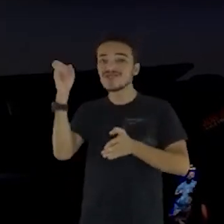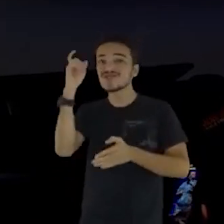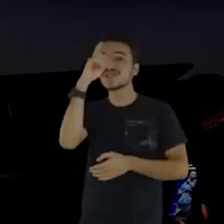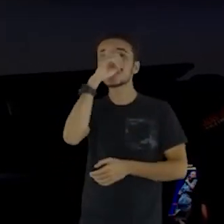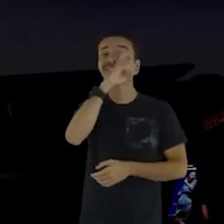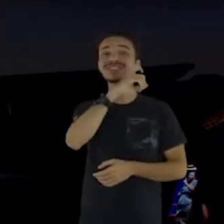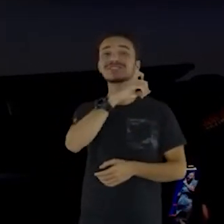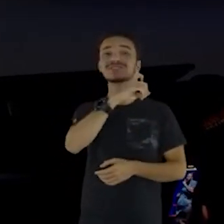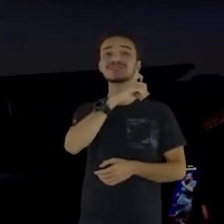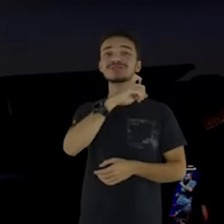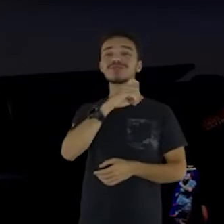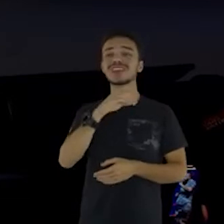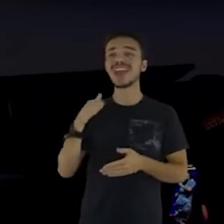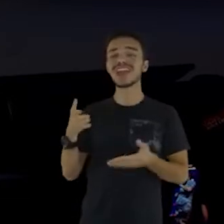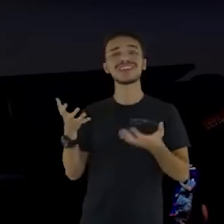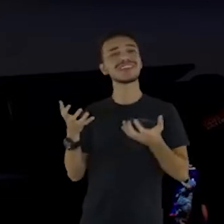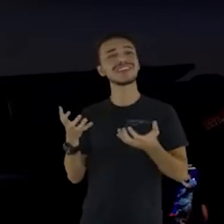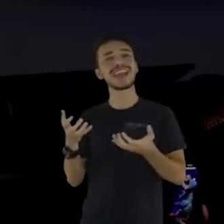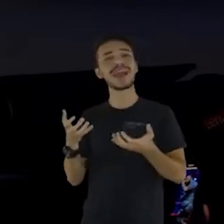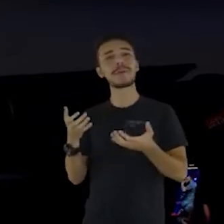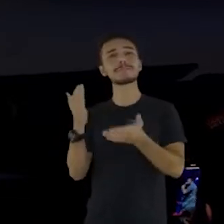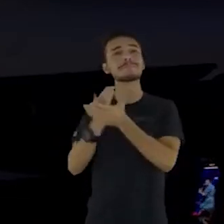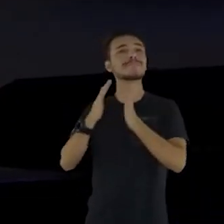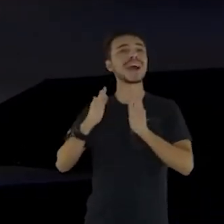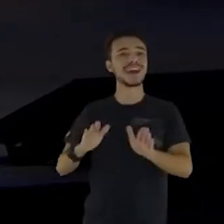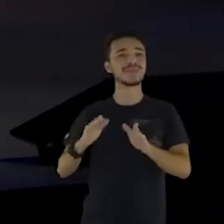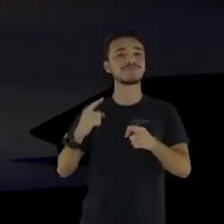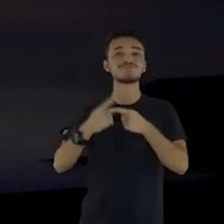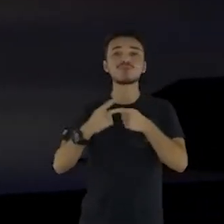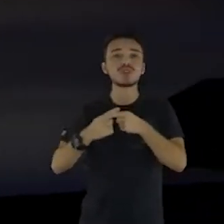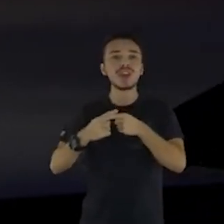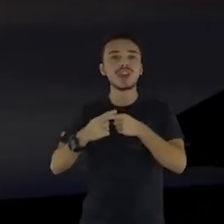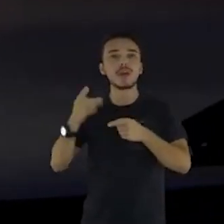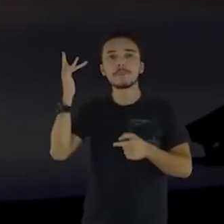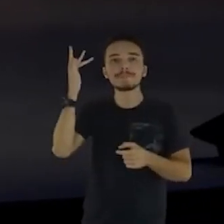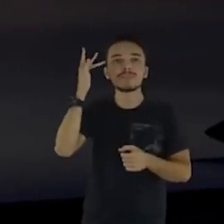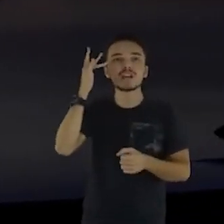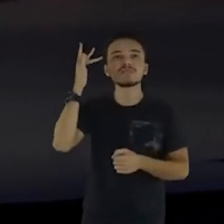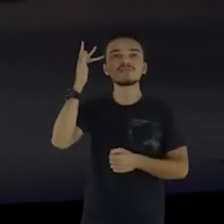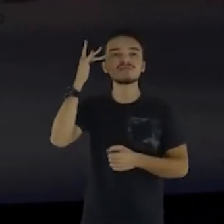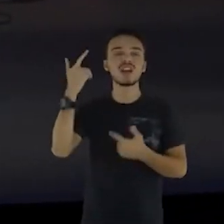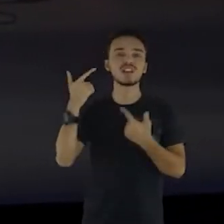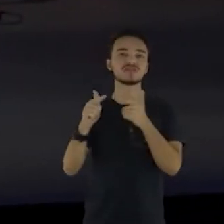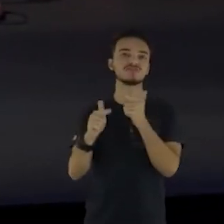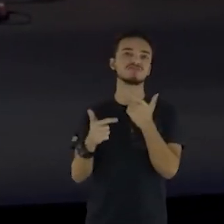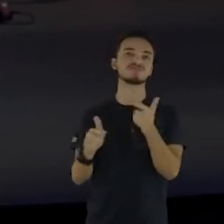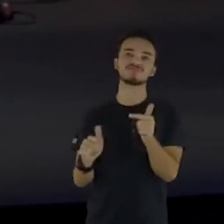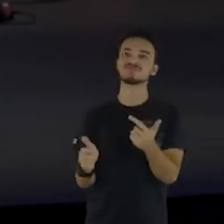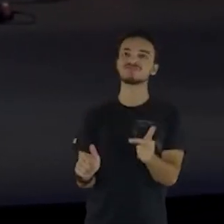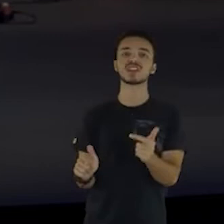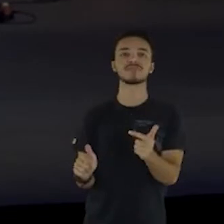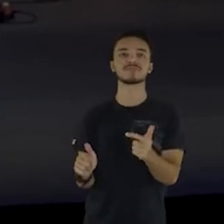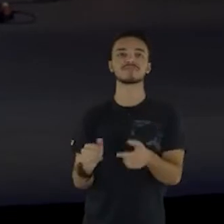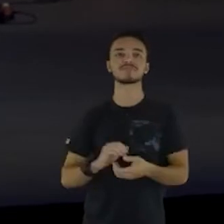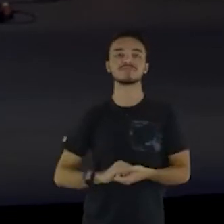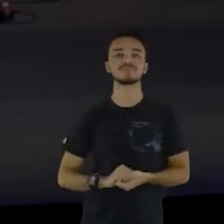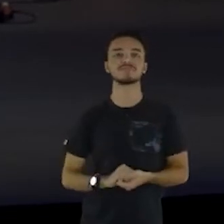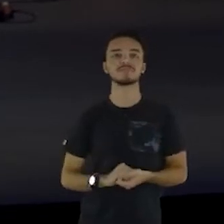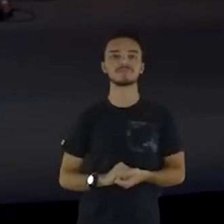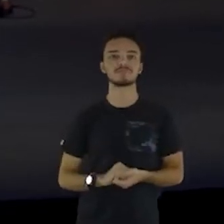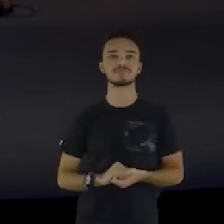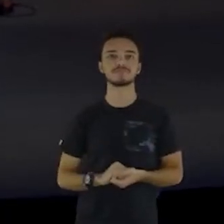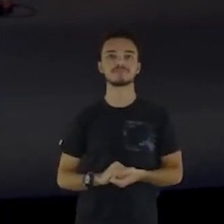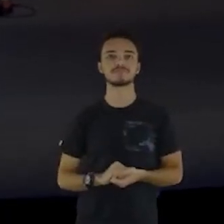Agora, aprenda nessa noite. Olha, eu vou ler um texto da palavra do Senhor para você.